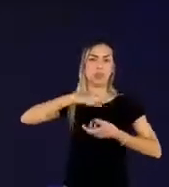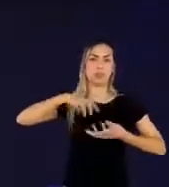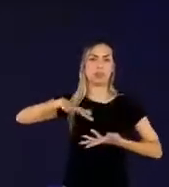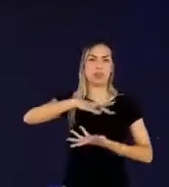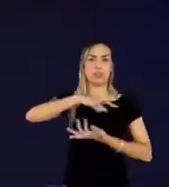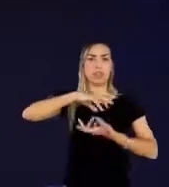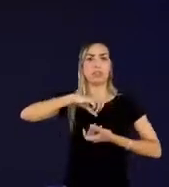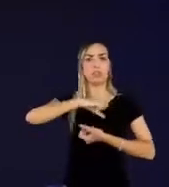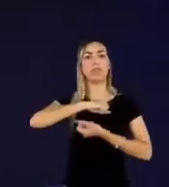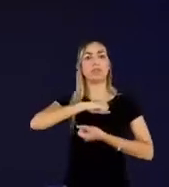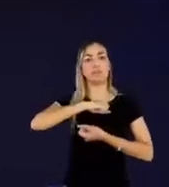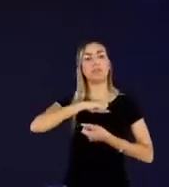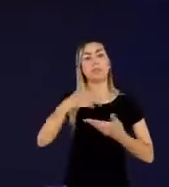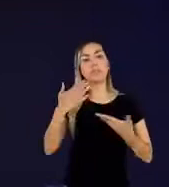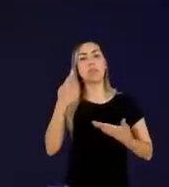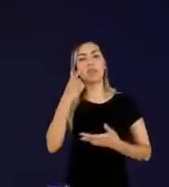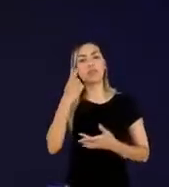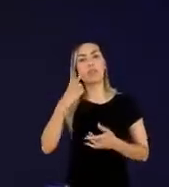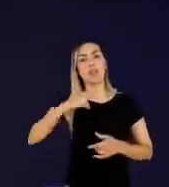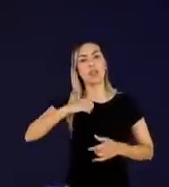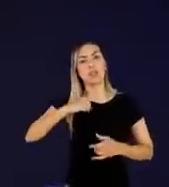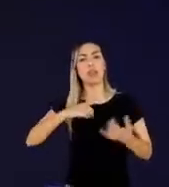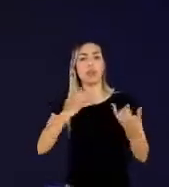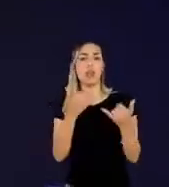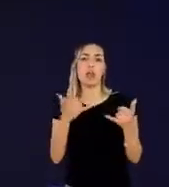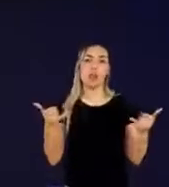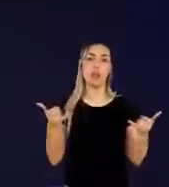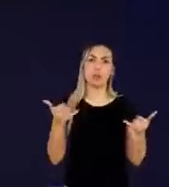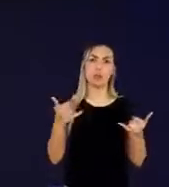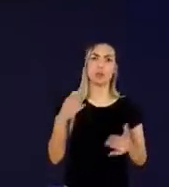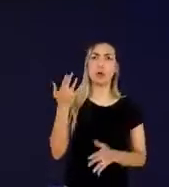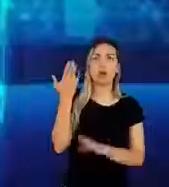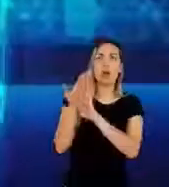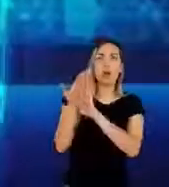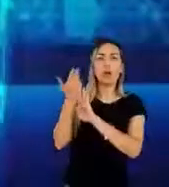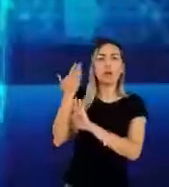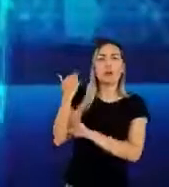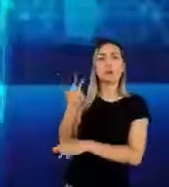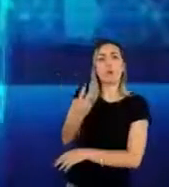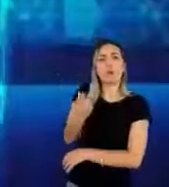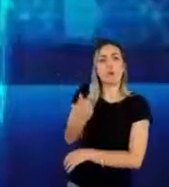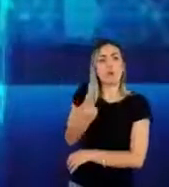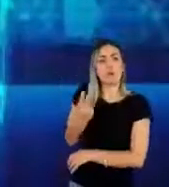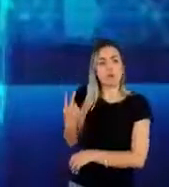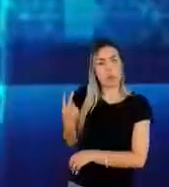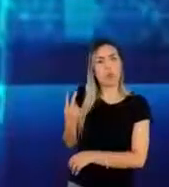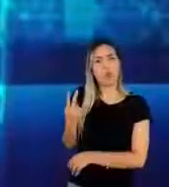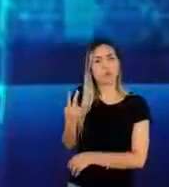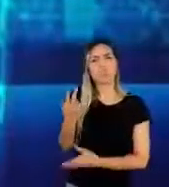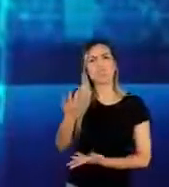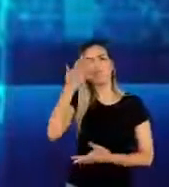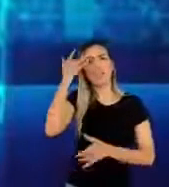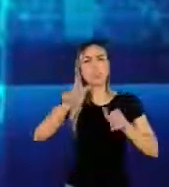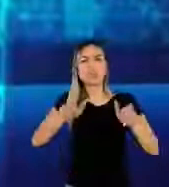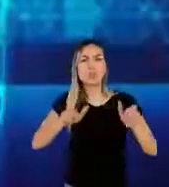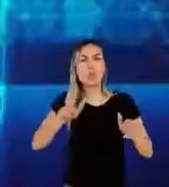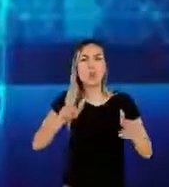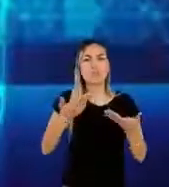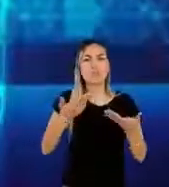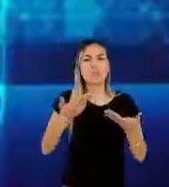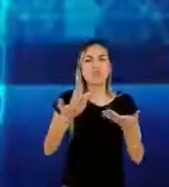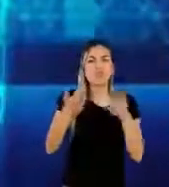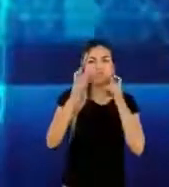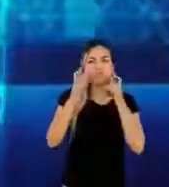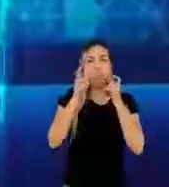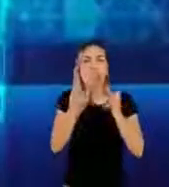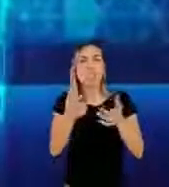está acontecendo no setor elétrico. Nós tínhamos, até 2012, um consumidor que tinha pouca interação com o setor.